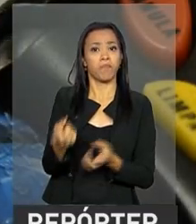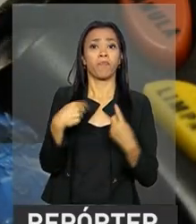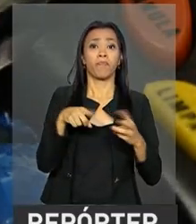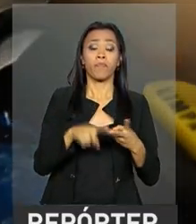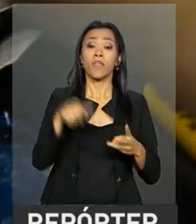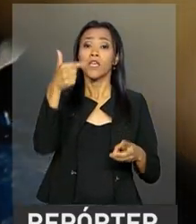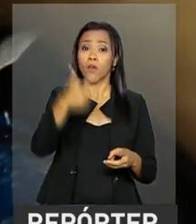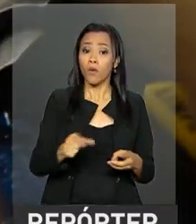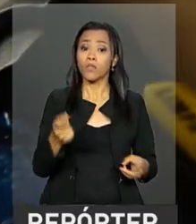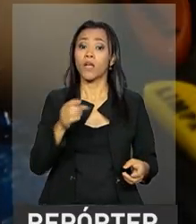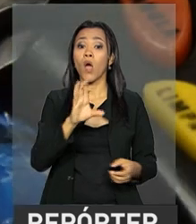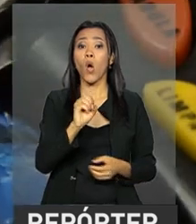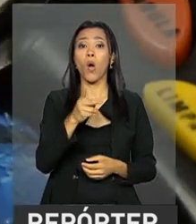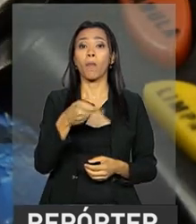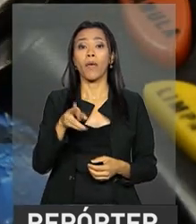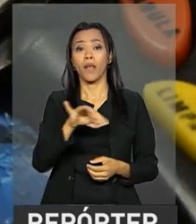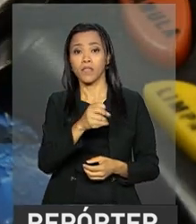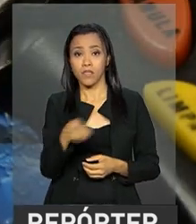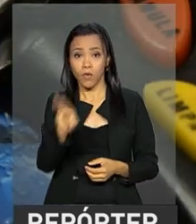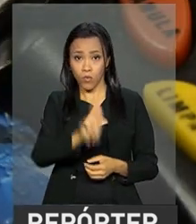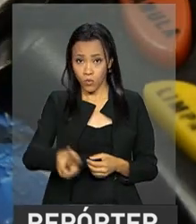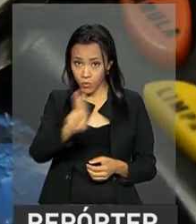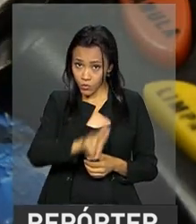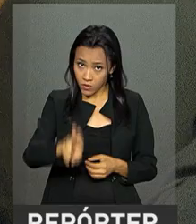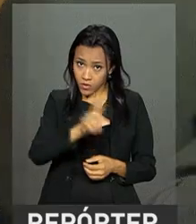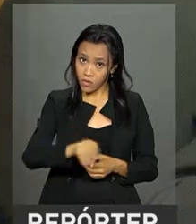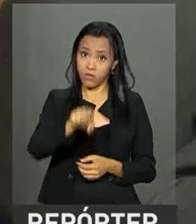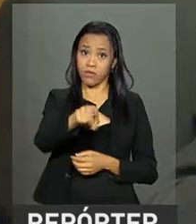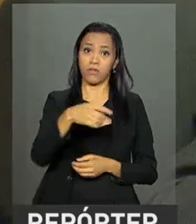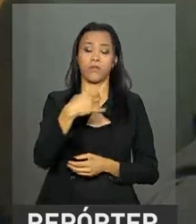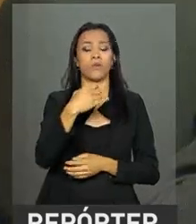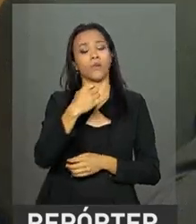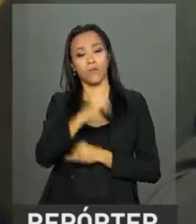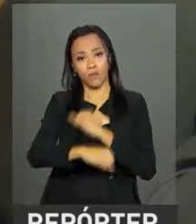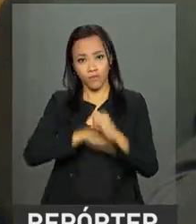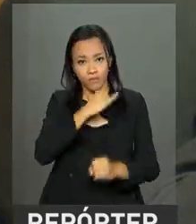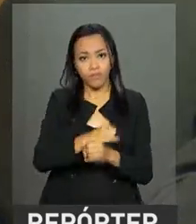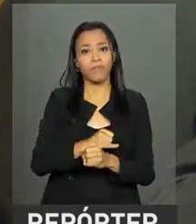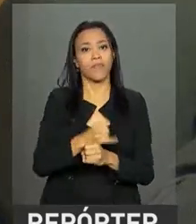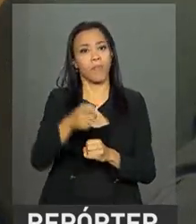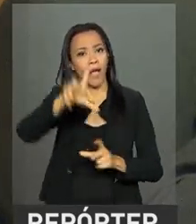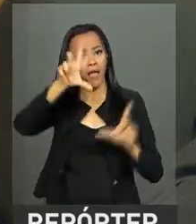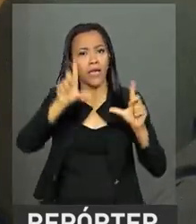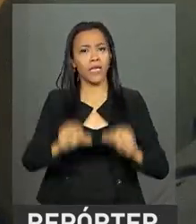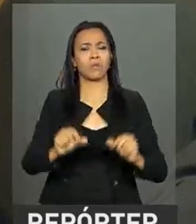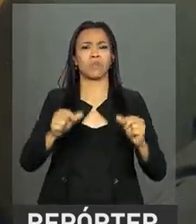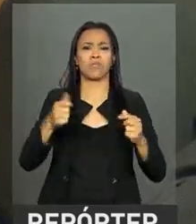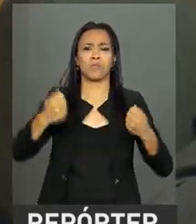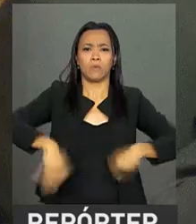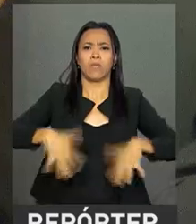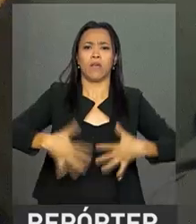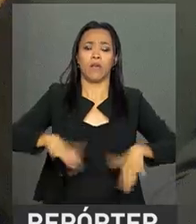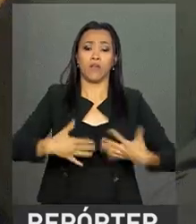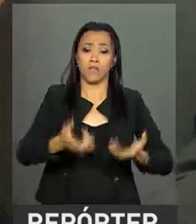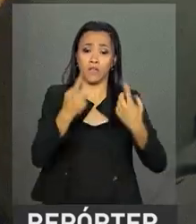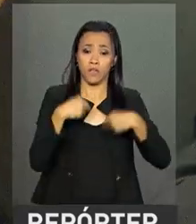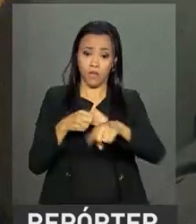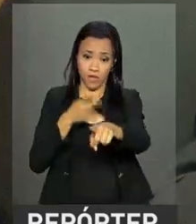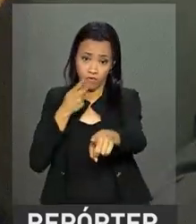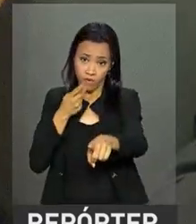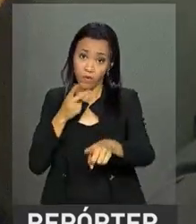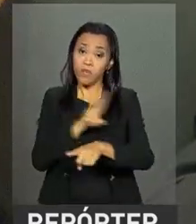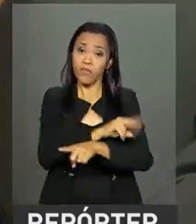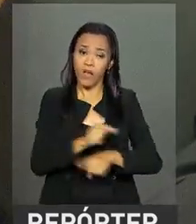operações por meio eletrônico para reduzir custos o presidente do Banco Central destacou que os efeitos vão ser